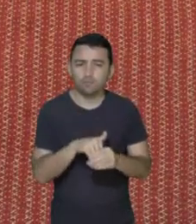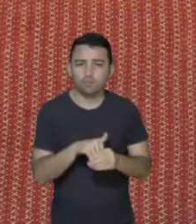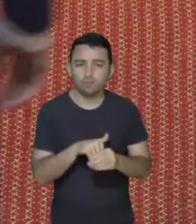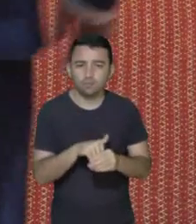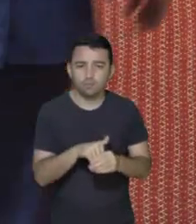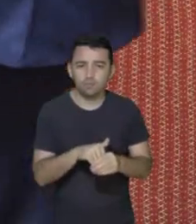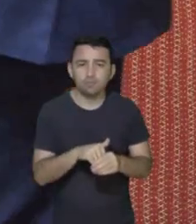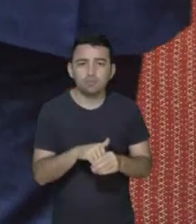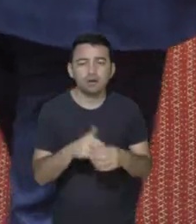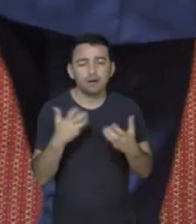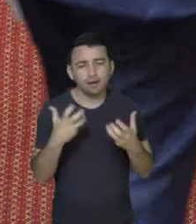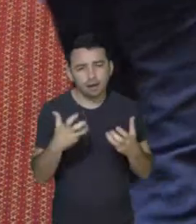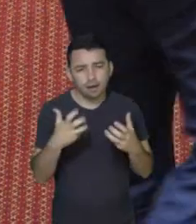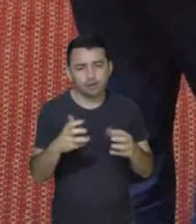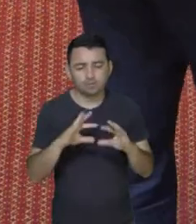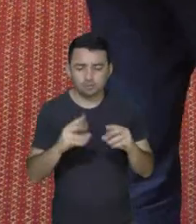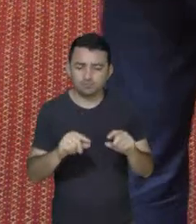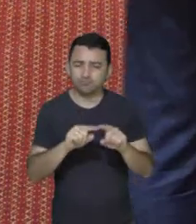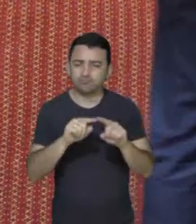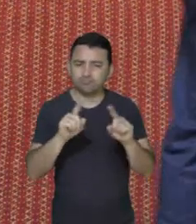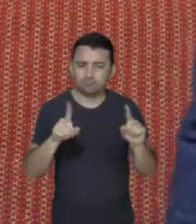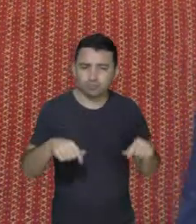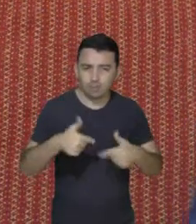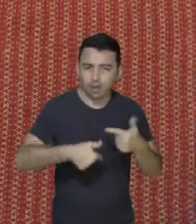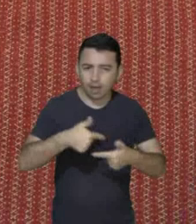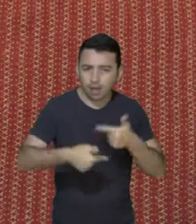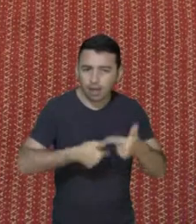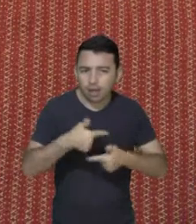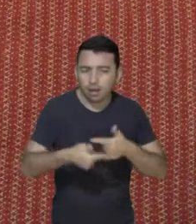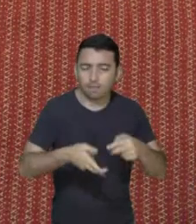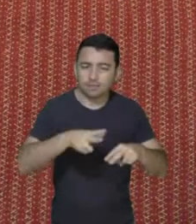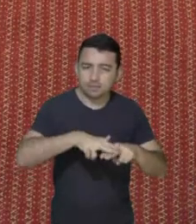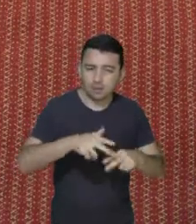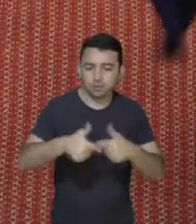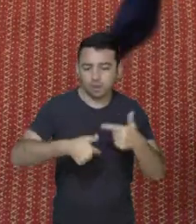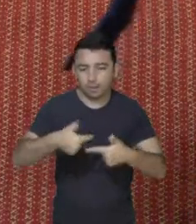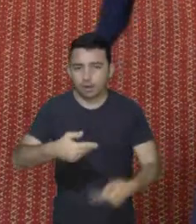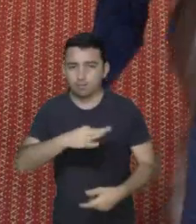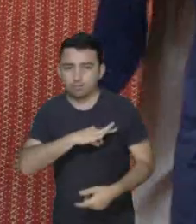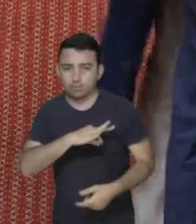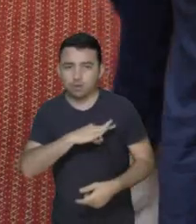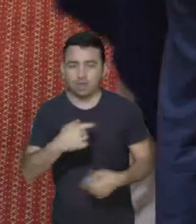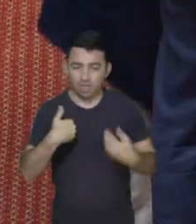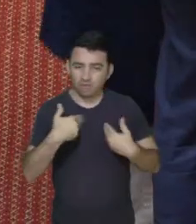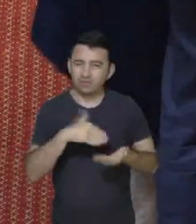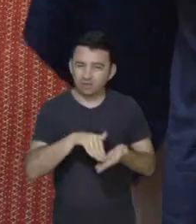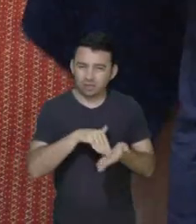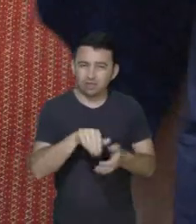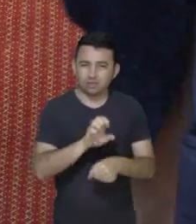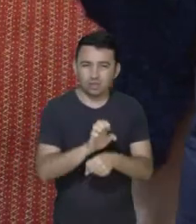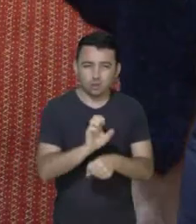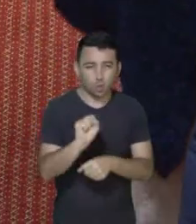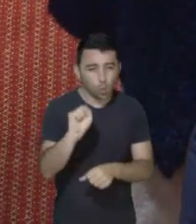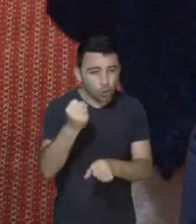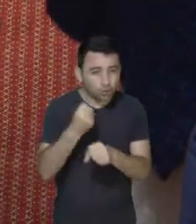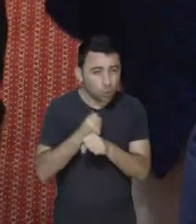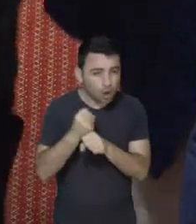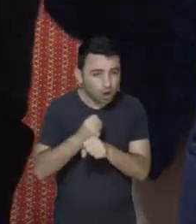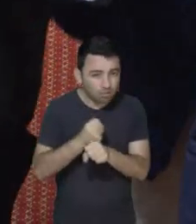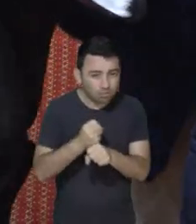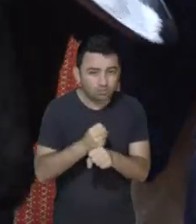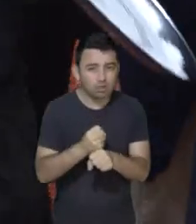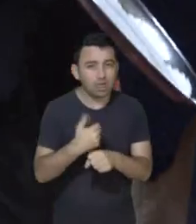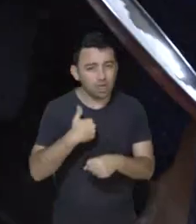prol do socioeducativo, dos agentes da Polícia Penal, porque eu, como secretário de Estado, que fui por 8 anos de Justiça e Cidadania, sei